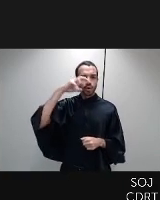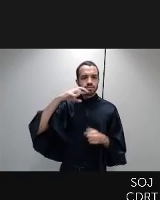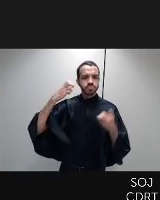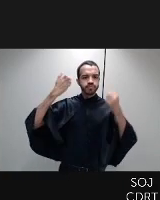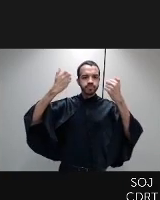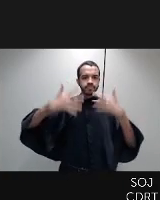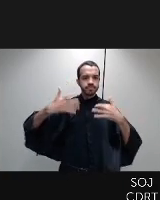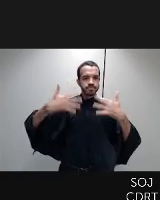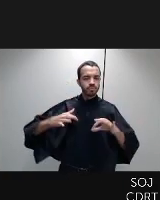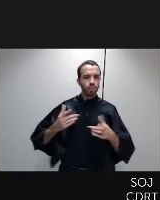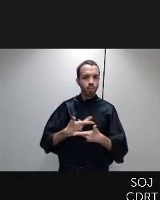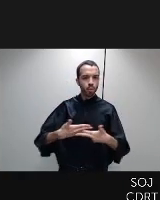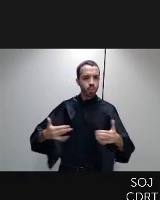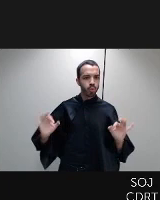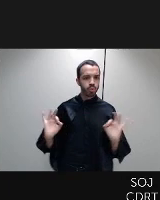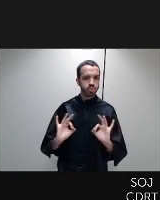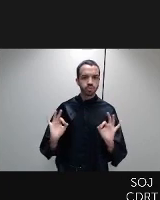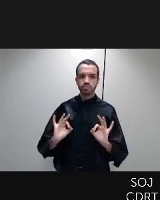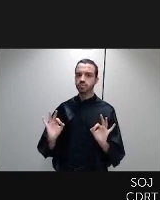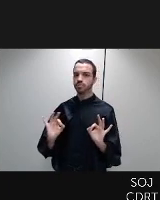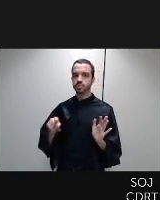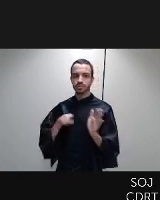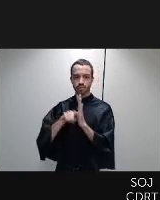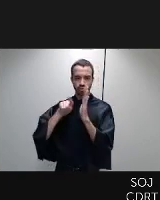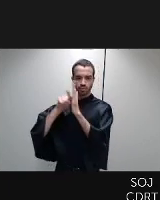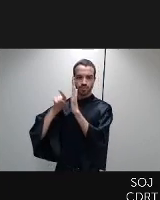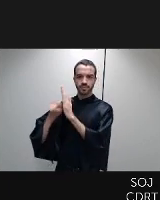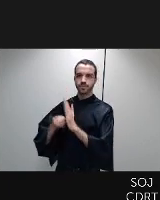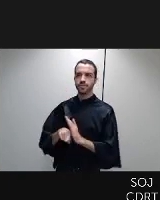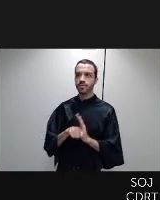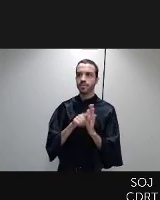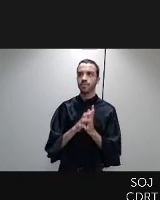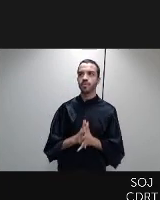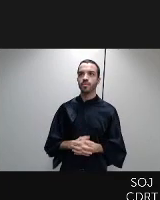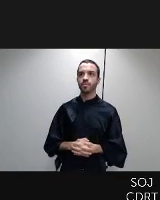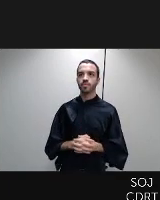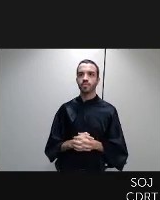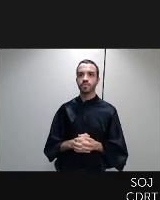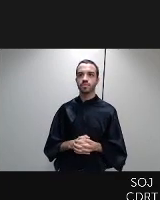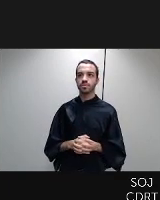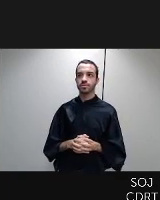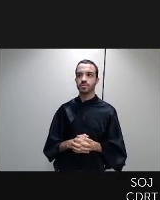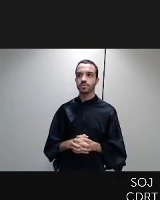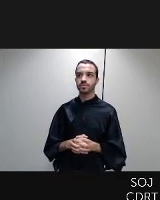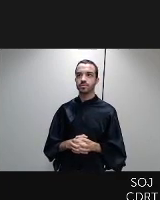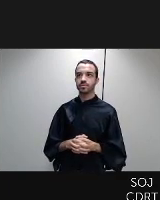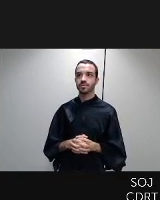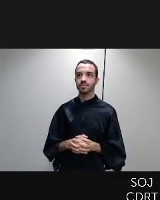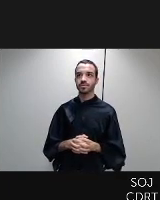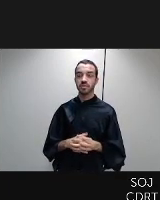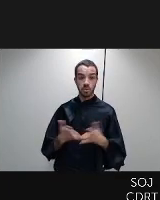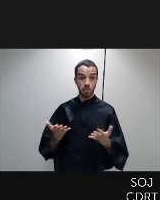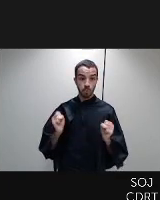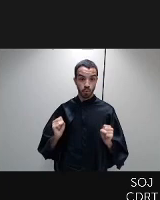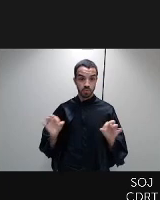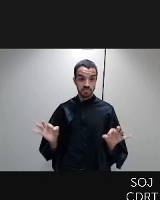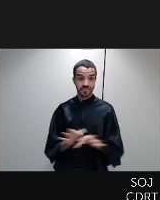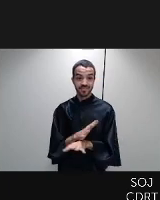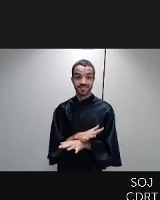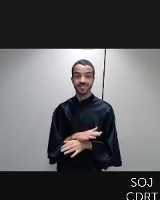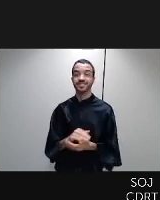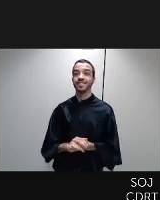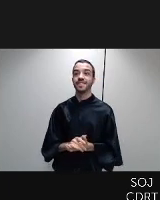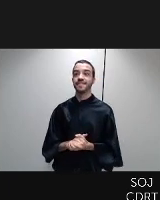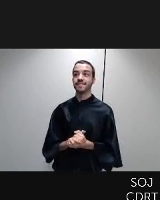fizesse precisar de fazer aquela sessão mais reservada como a gente faz ou não precisamos amiga fica tranquila